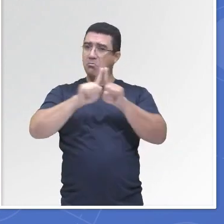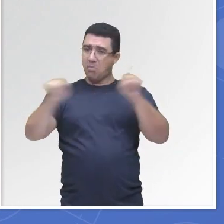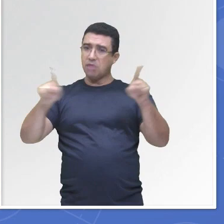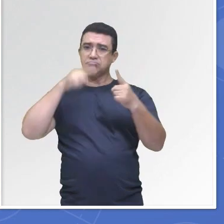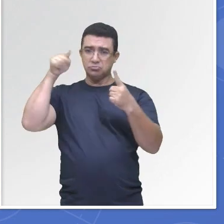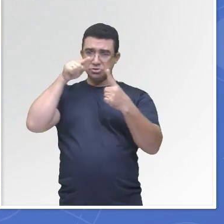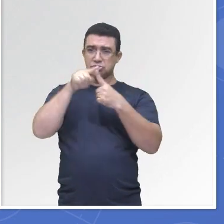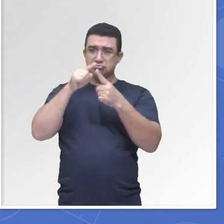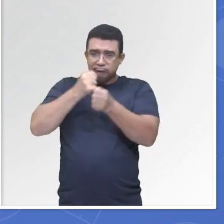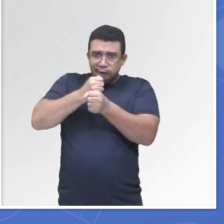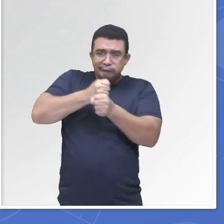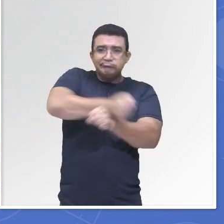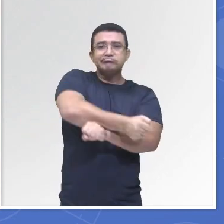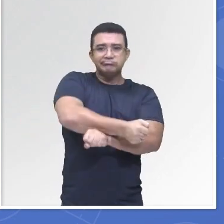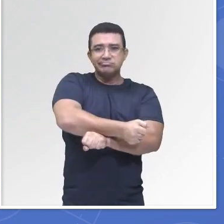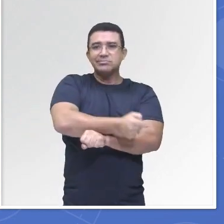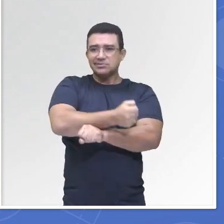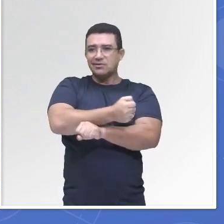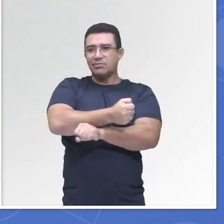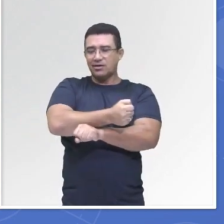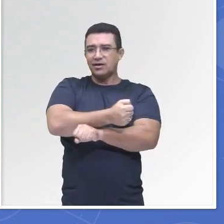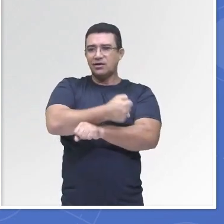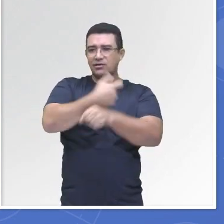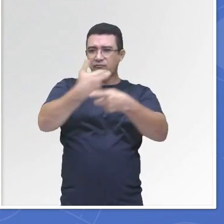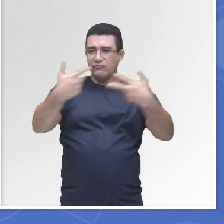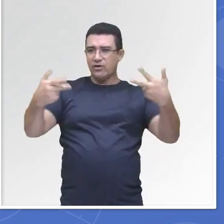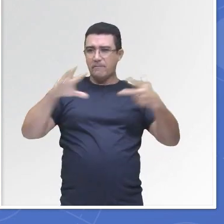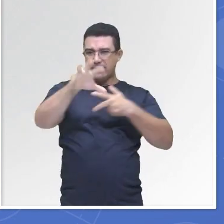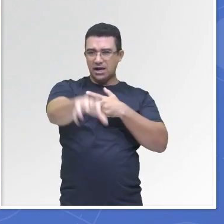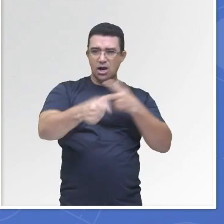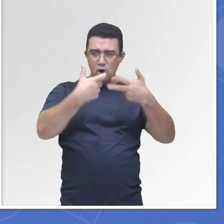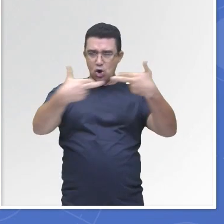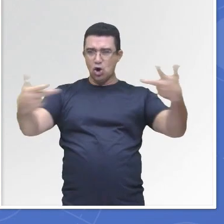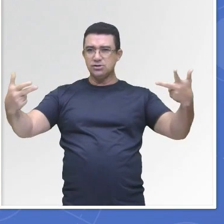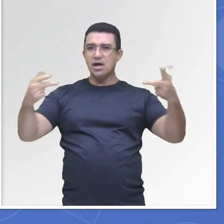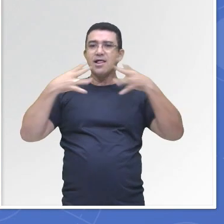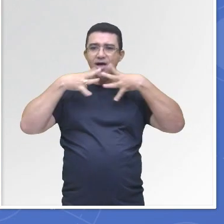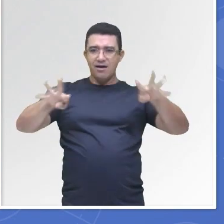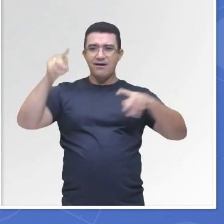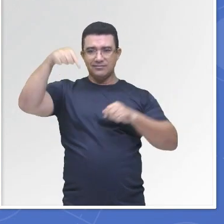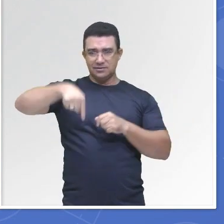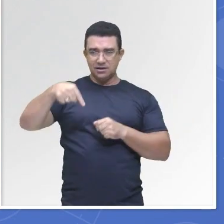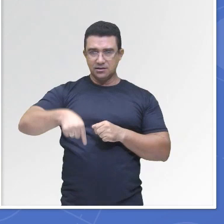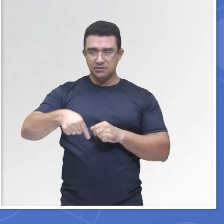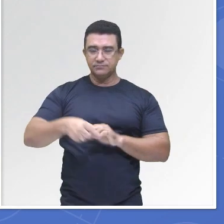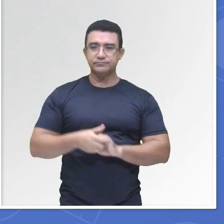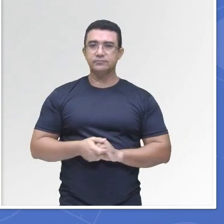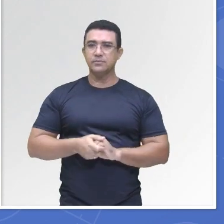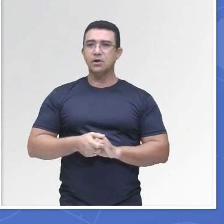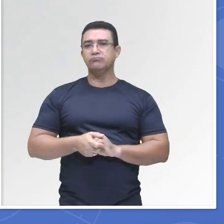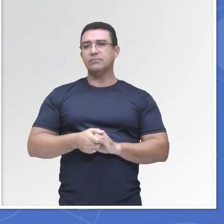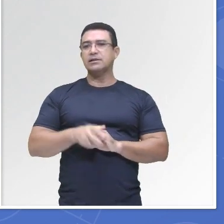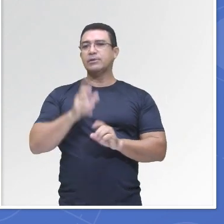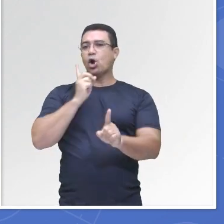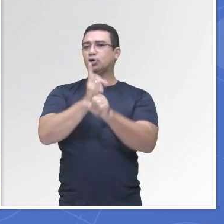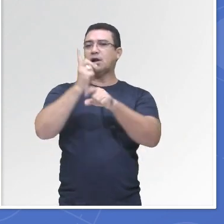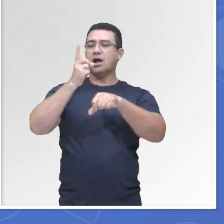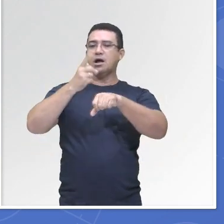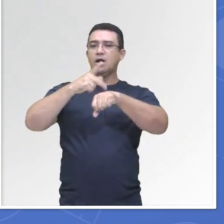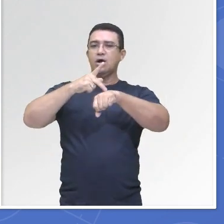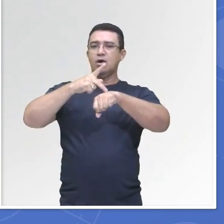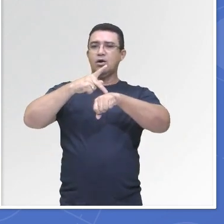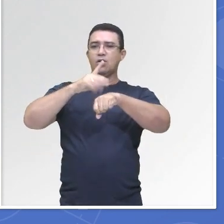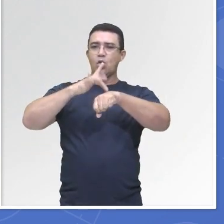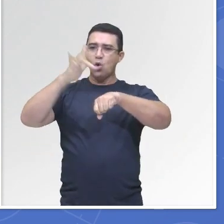e retirar o máximo possível de riquezas daqui, né? Então, como não foi encontrado ouro, prata, nem